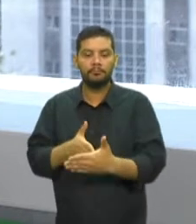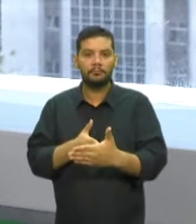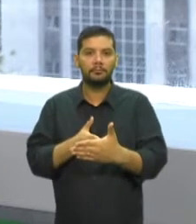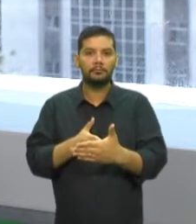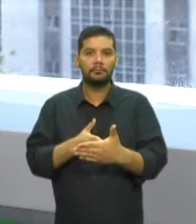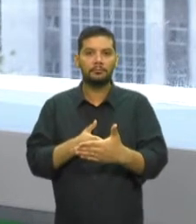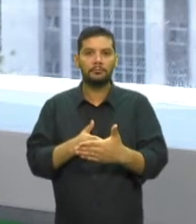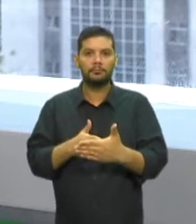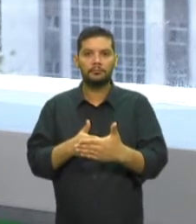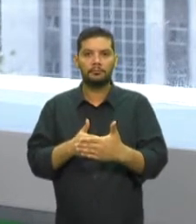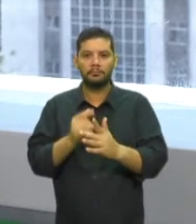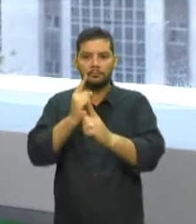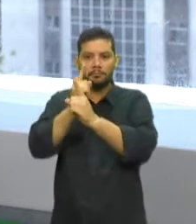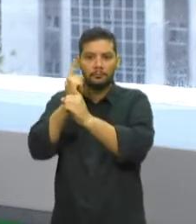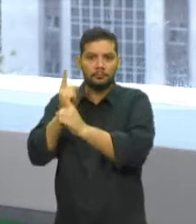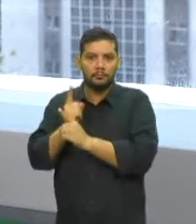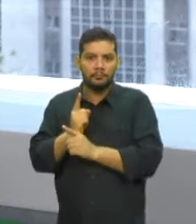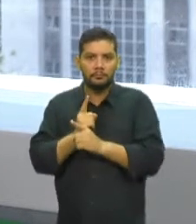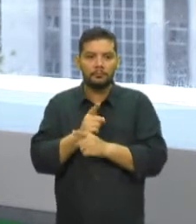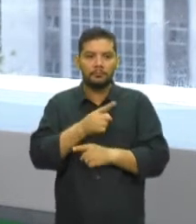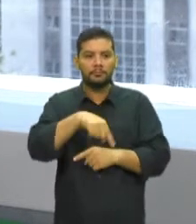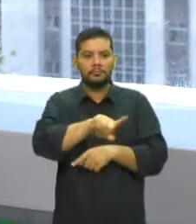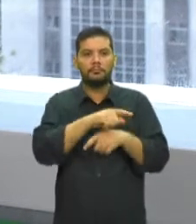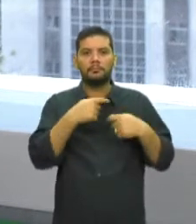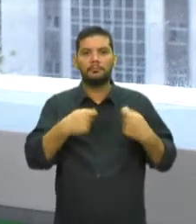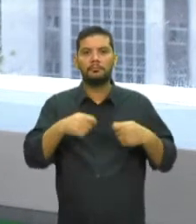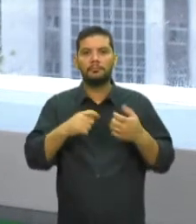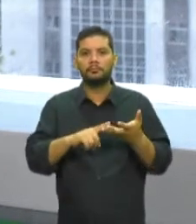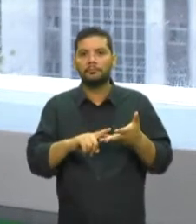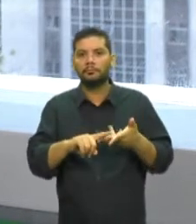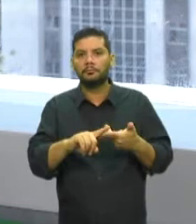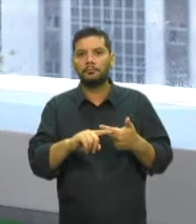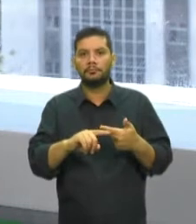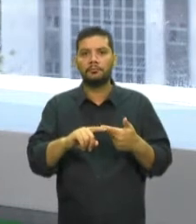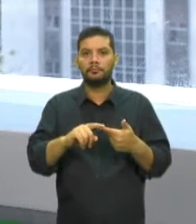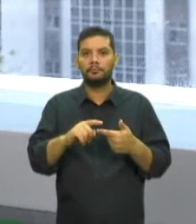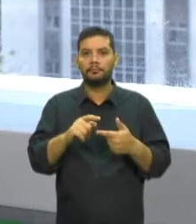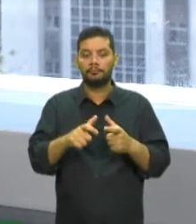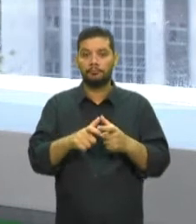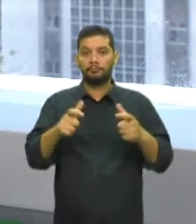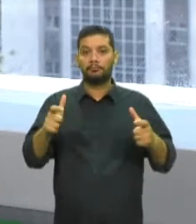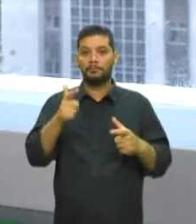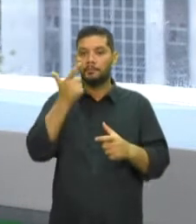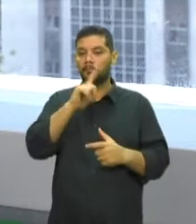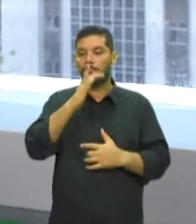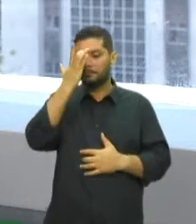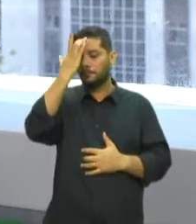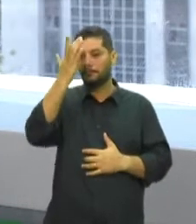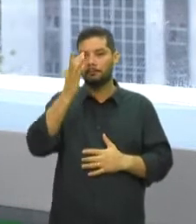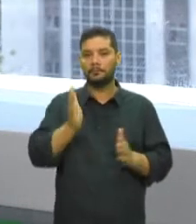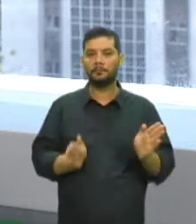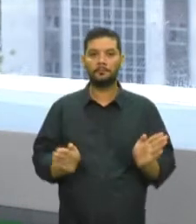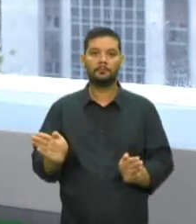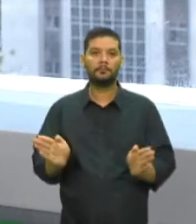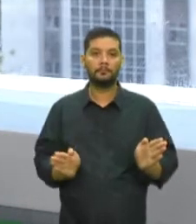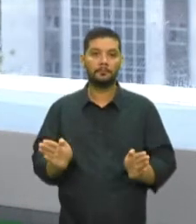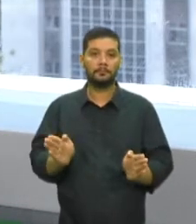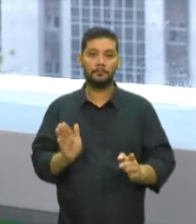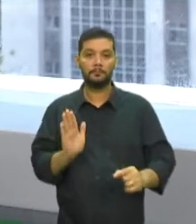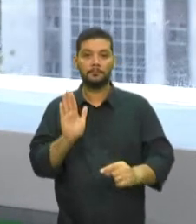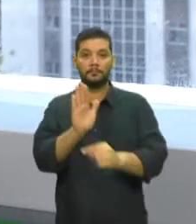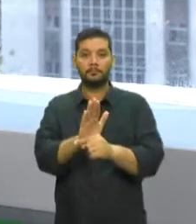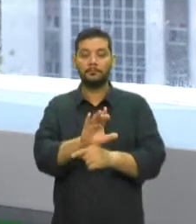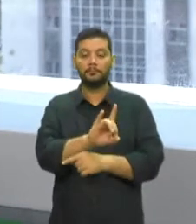de identificar as necessidades do eleitorado para então ampliar e facilitar a acessibilidade para esse público no dia